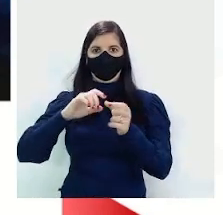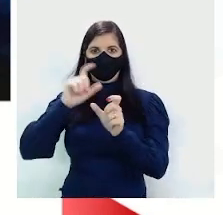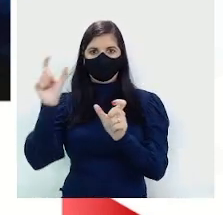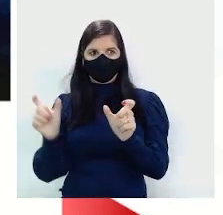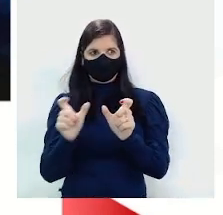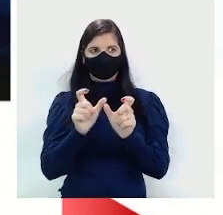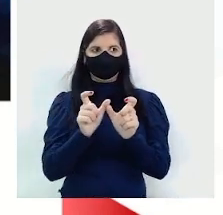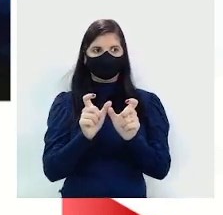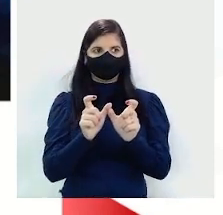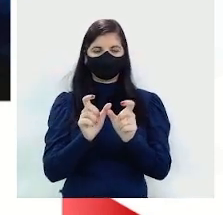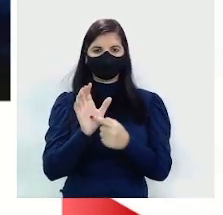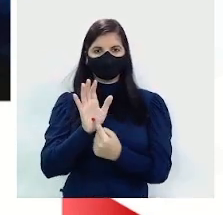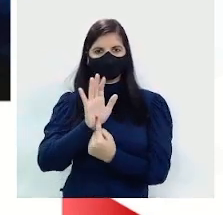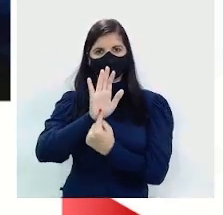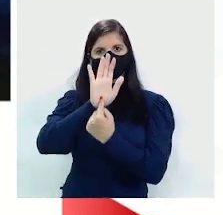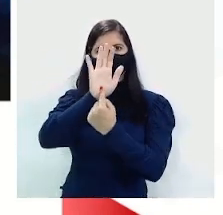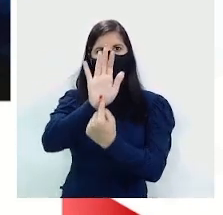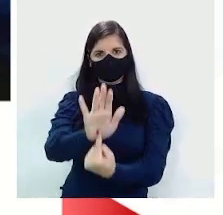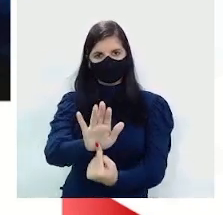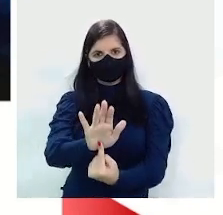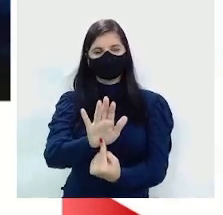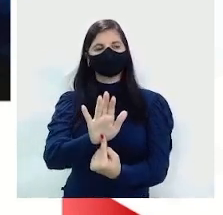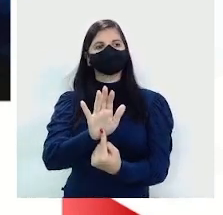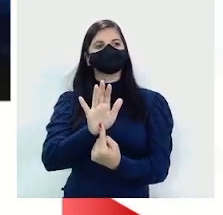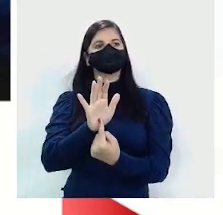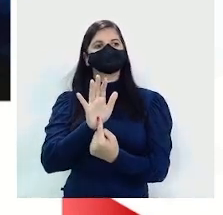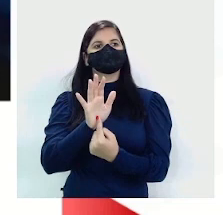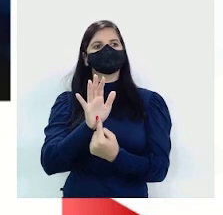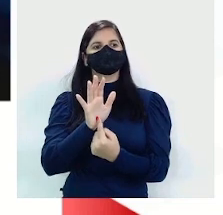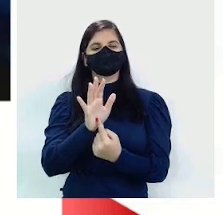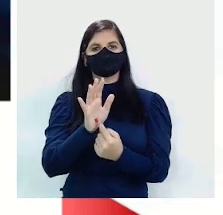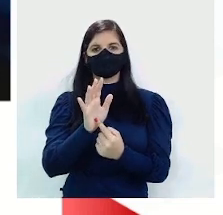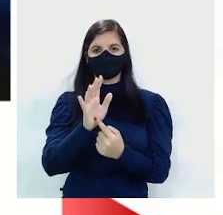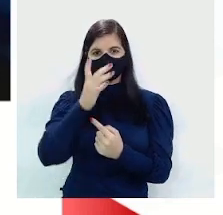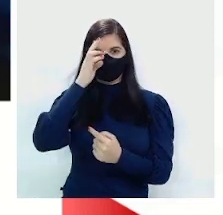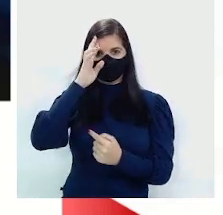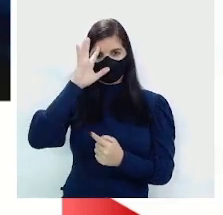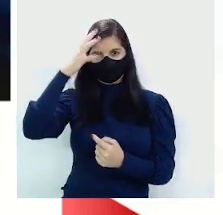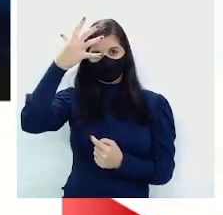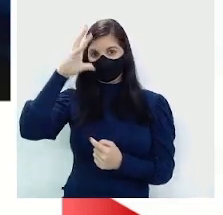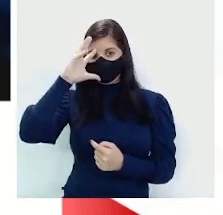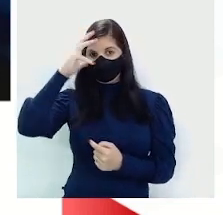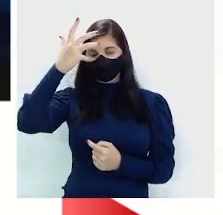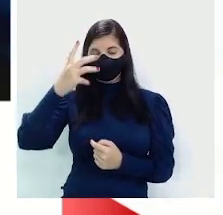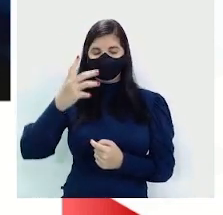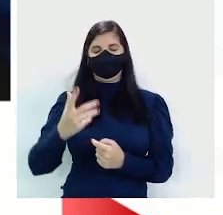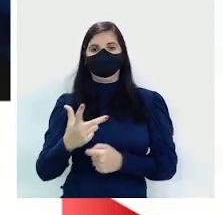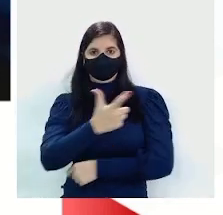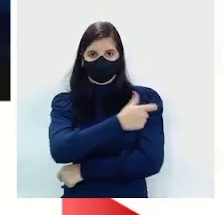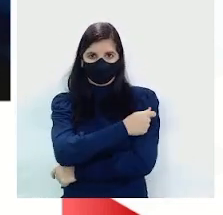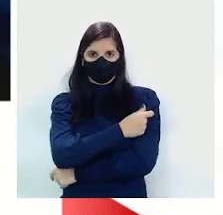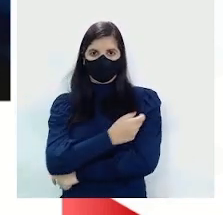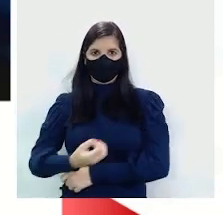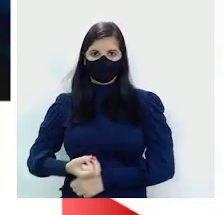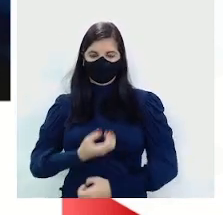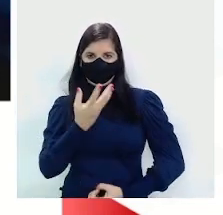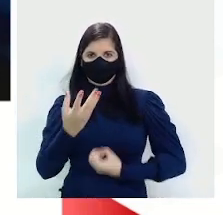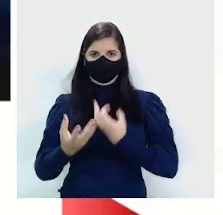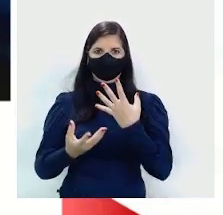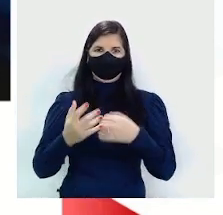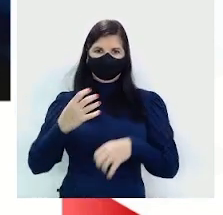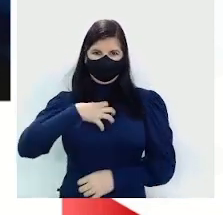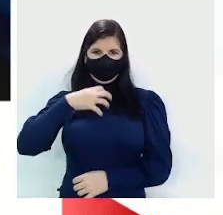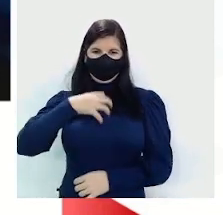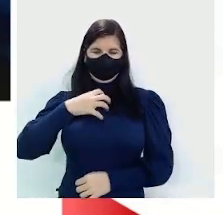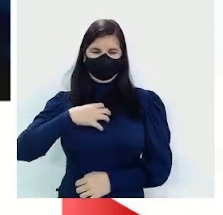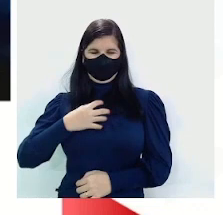palavras que estão mostrando para a gente um pouco de algumas reações que podem acontecer com